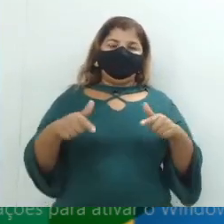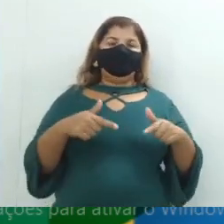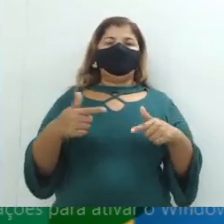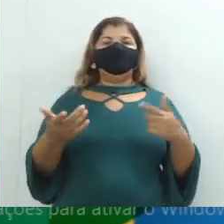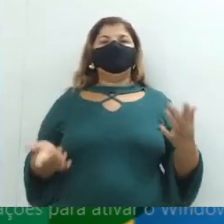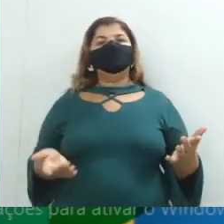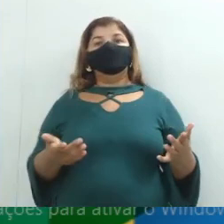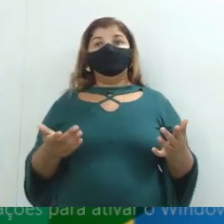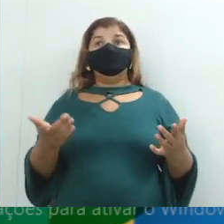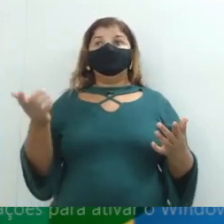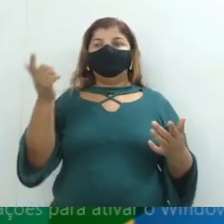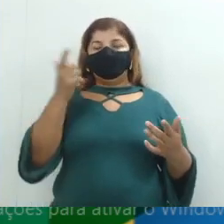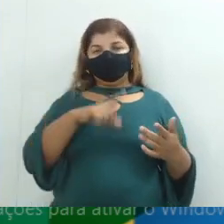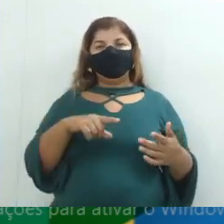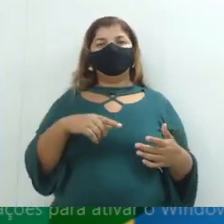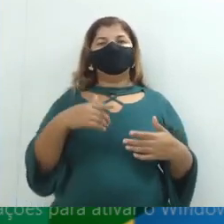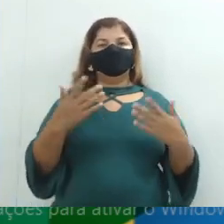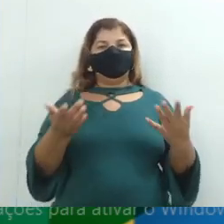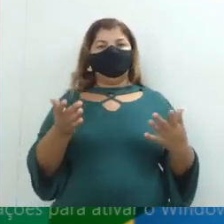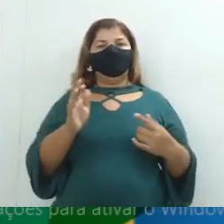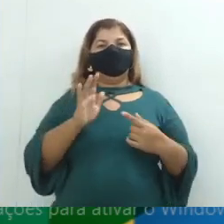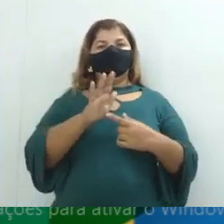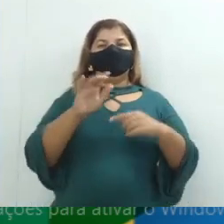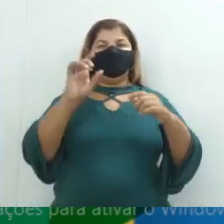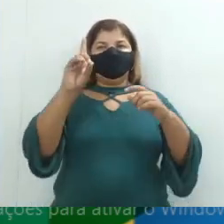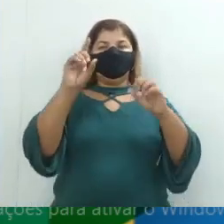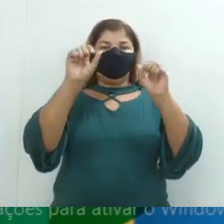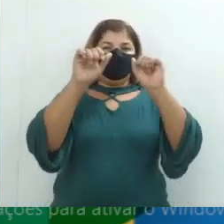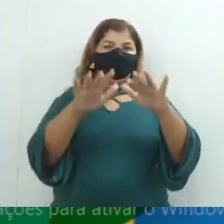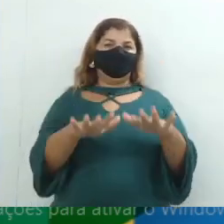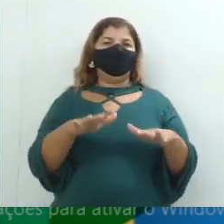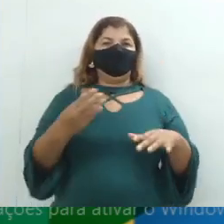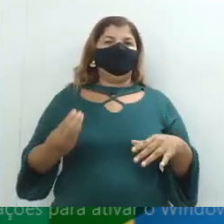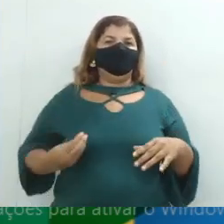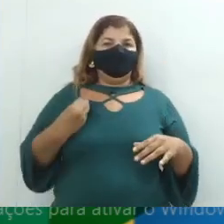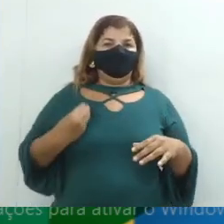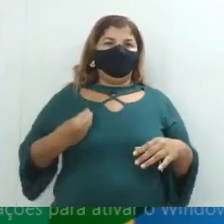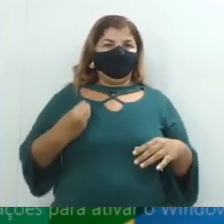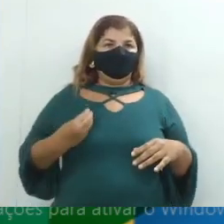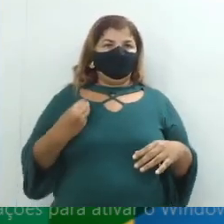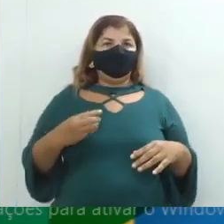vindo a prosperidade, era um sinal da bênção de Deus sobre sua vida, um